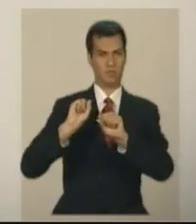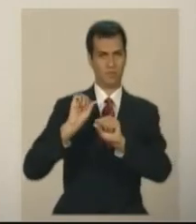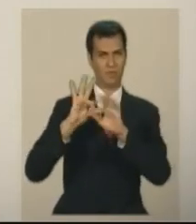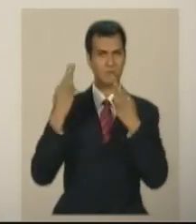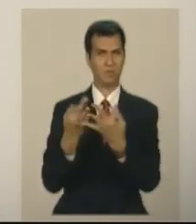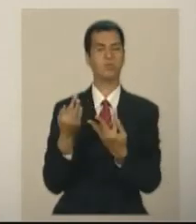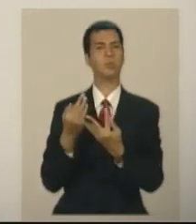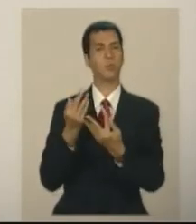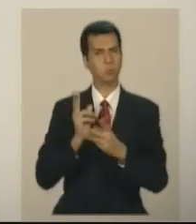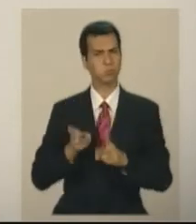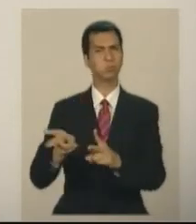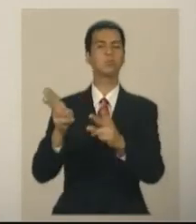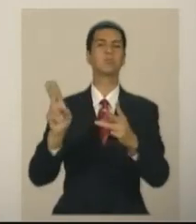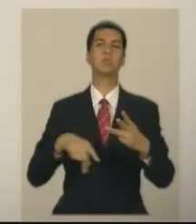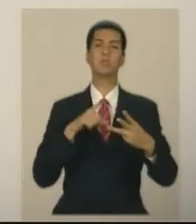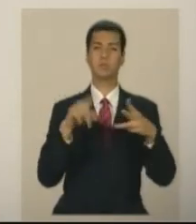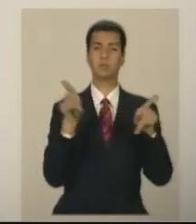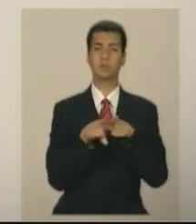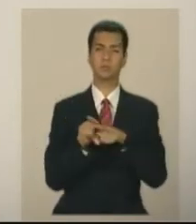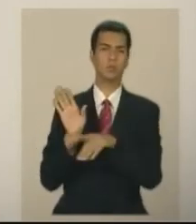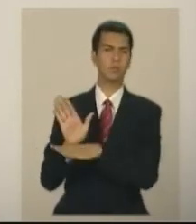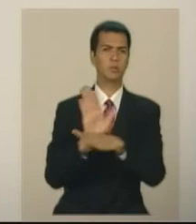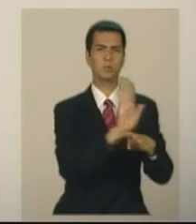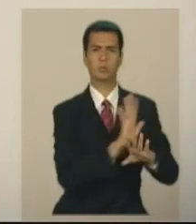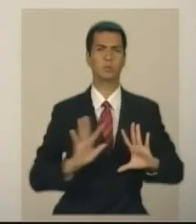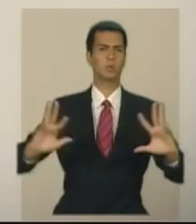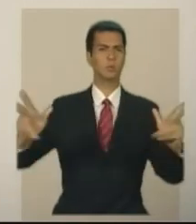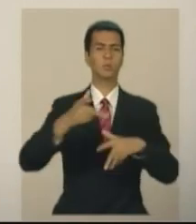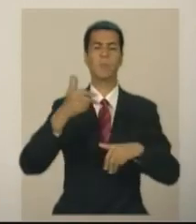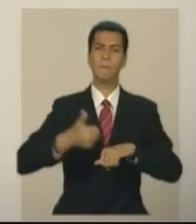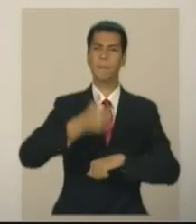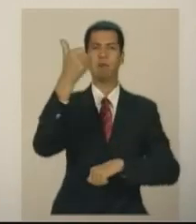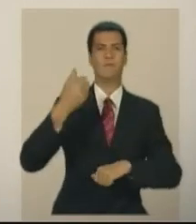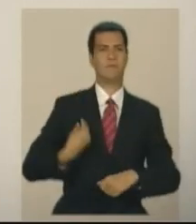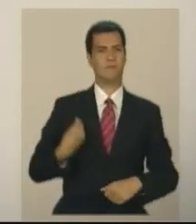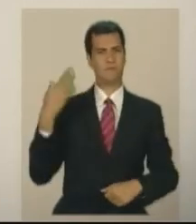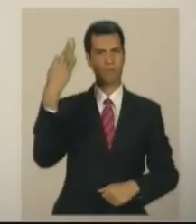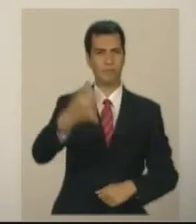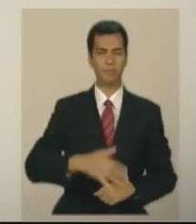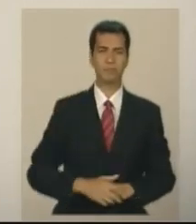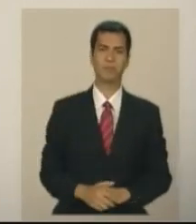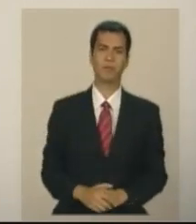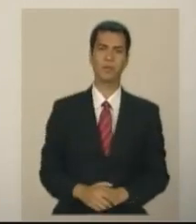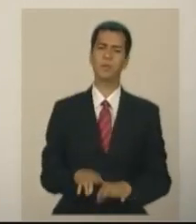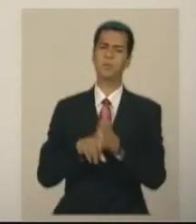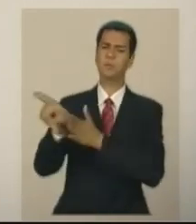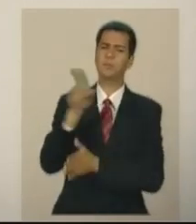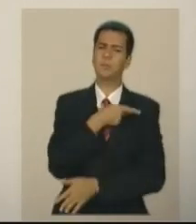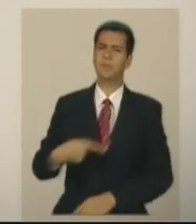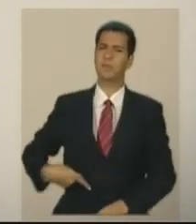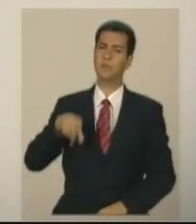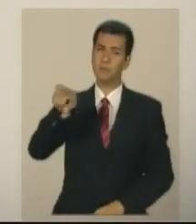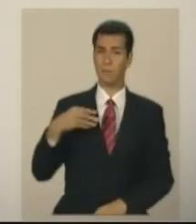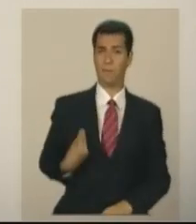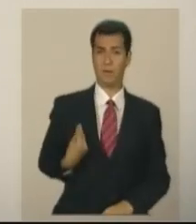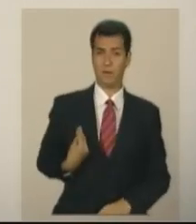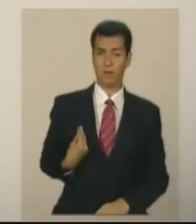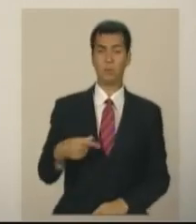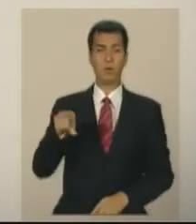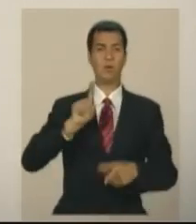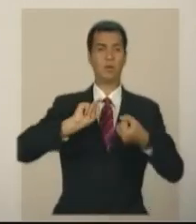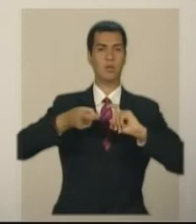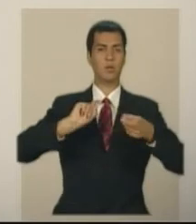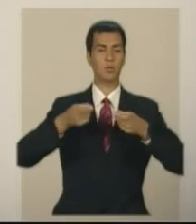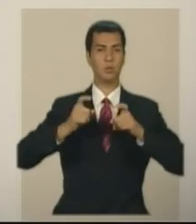mais oportunidades para todos melhorarem de vida presidenta a senhora participou da reunião de alto nível sobre doenças